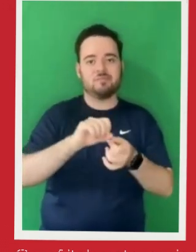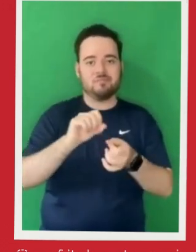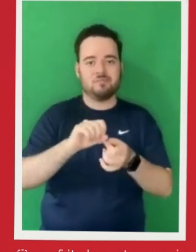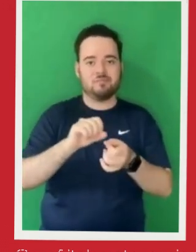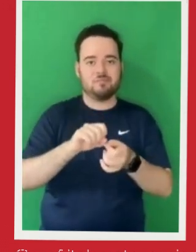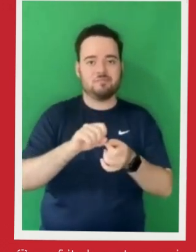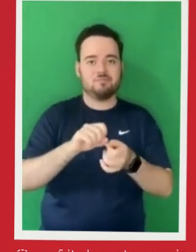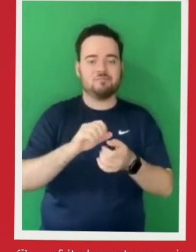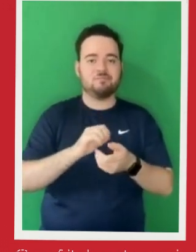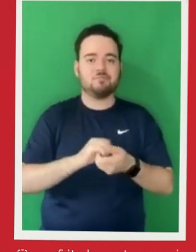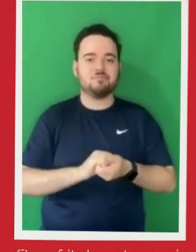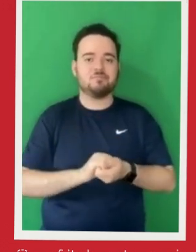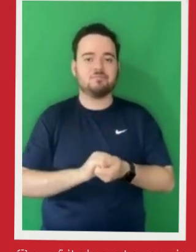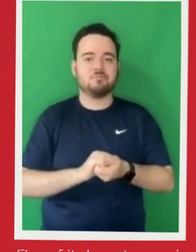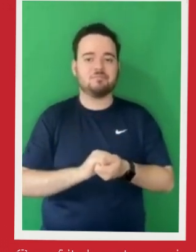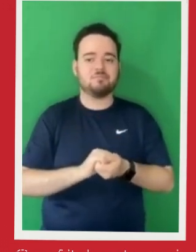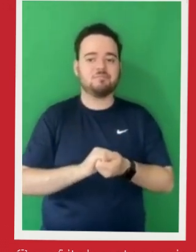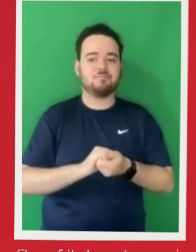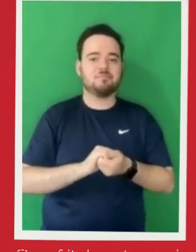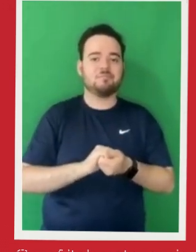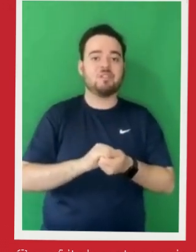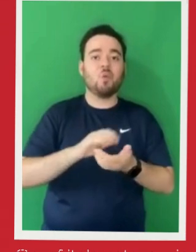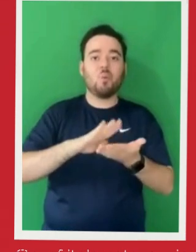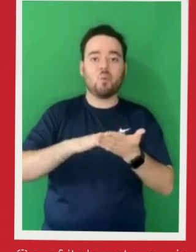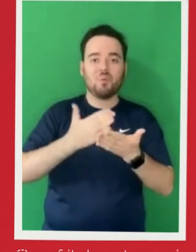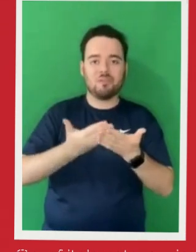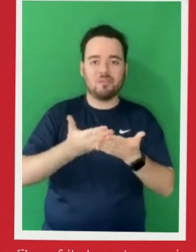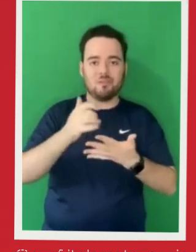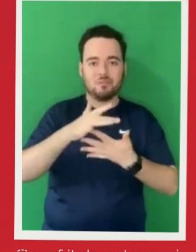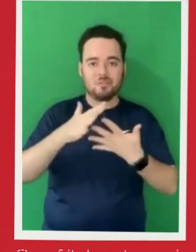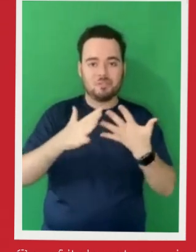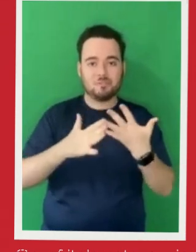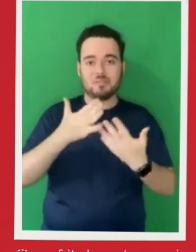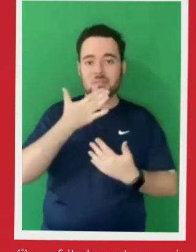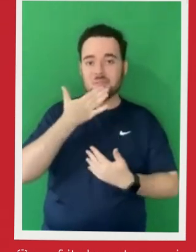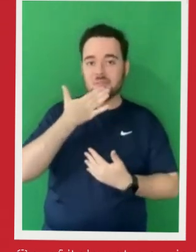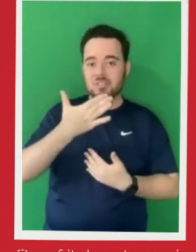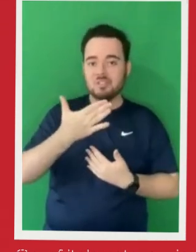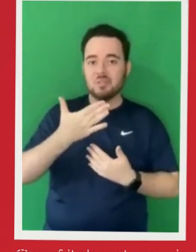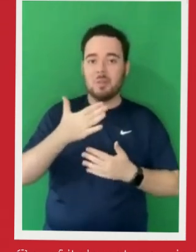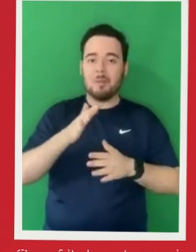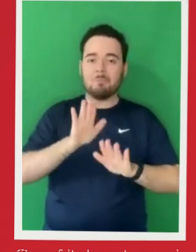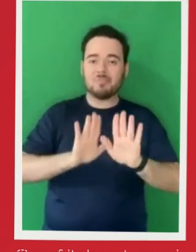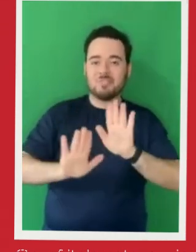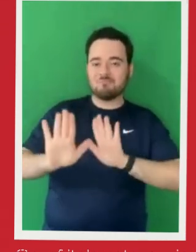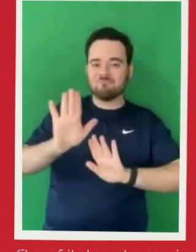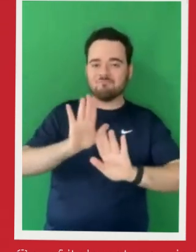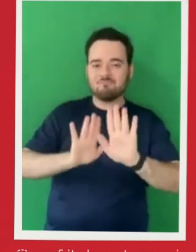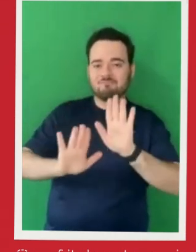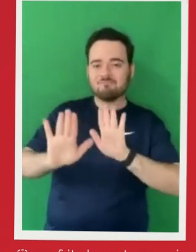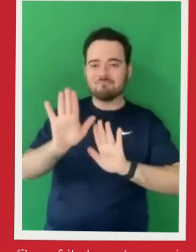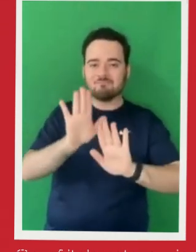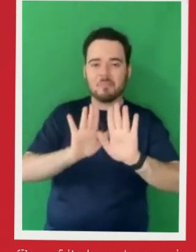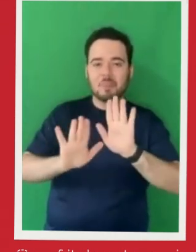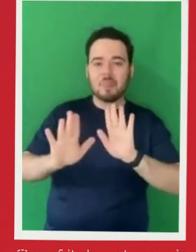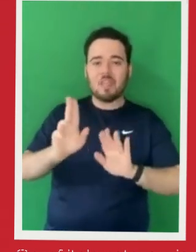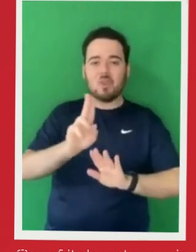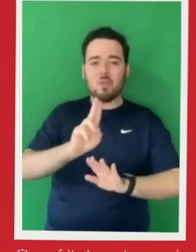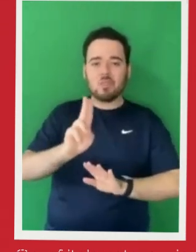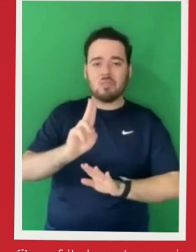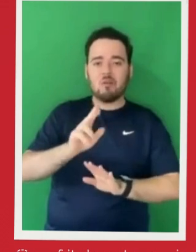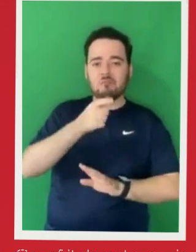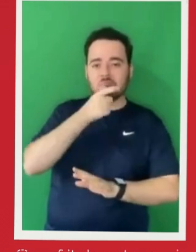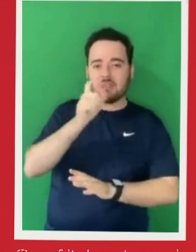você. Um deles, o intérprete de Libras, pediu para eu ter muito